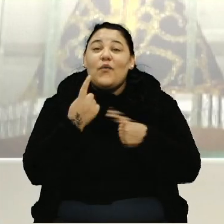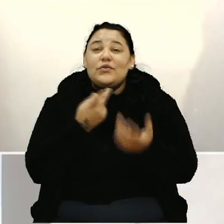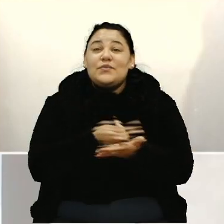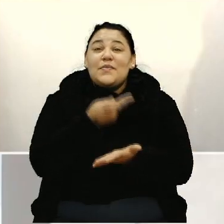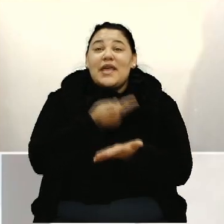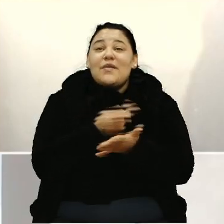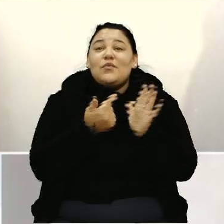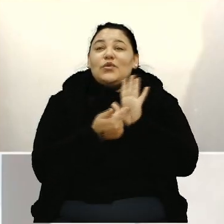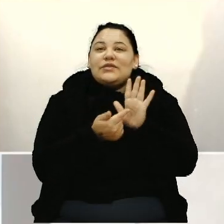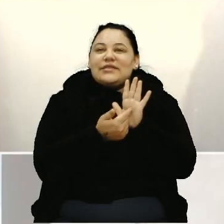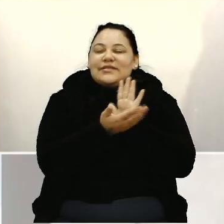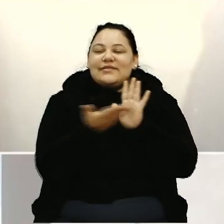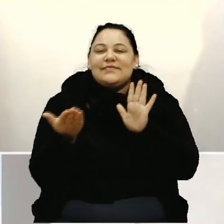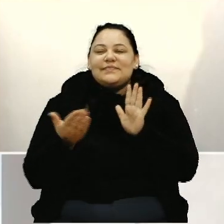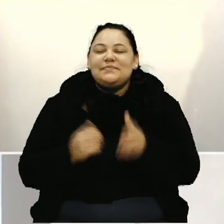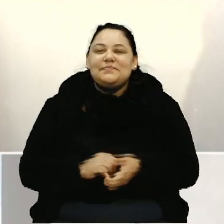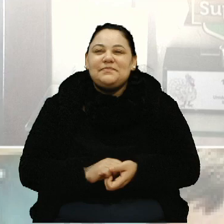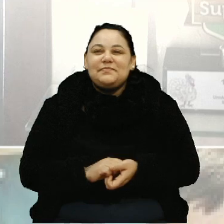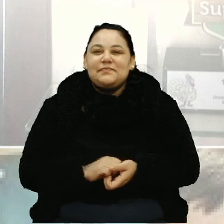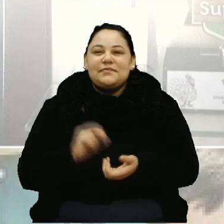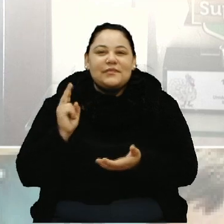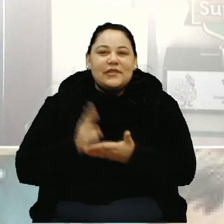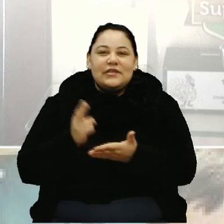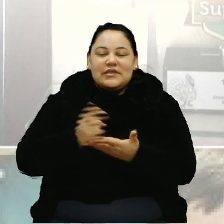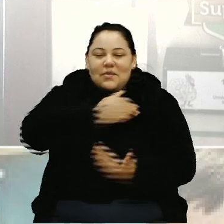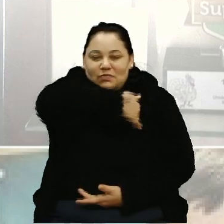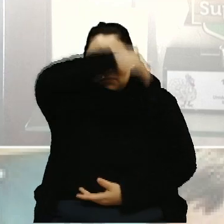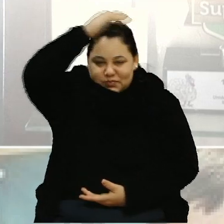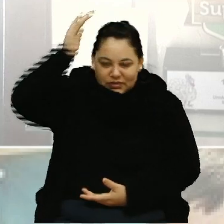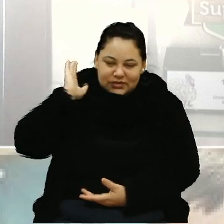ganharam, sempre com a proteção de Nossa Senhora